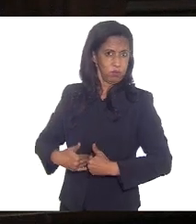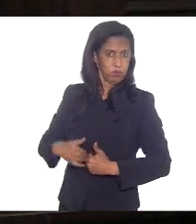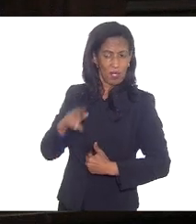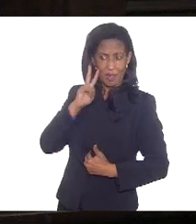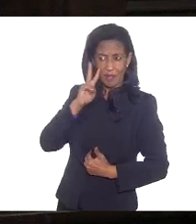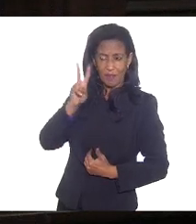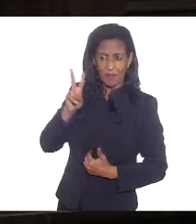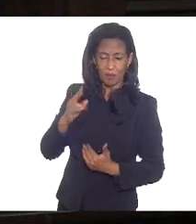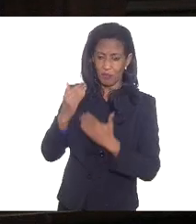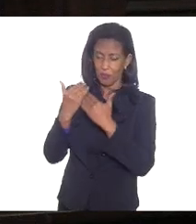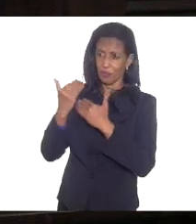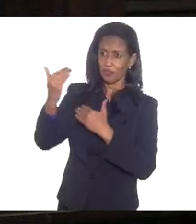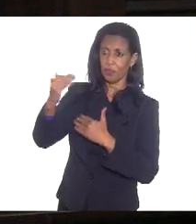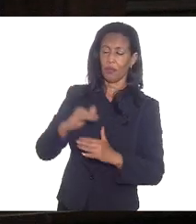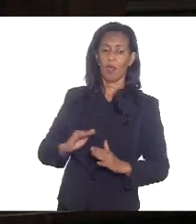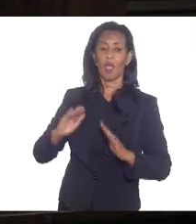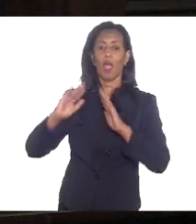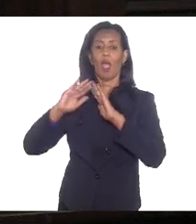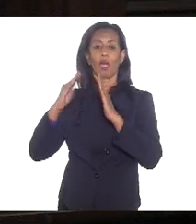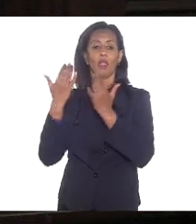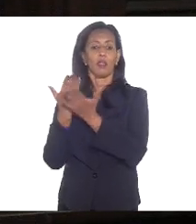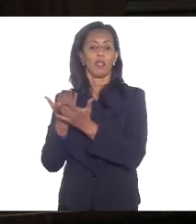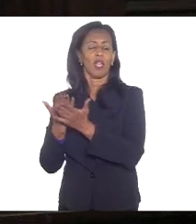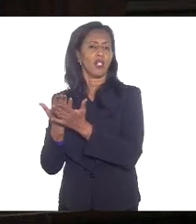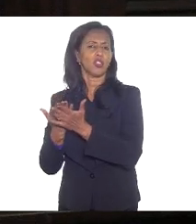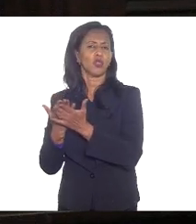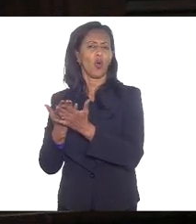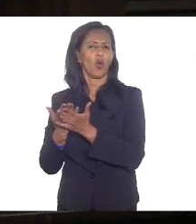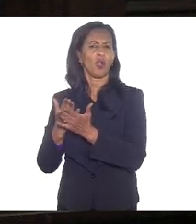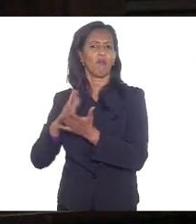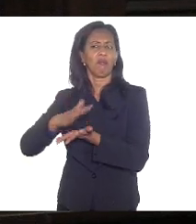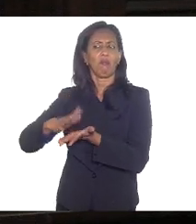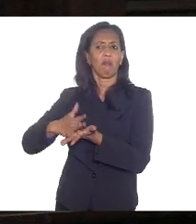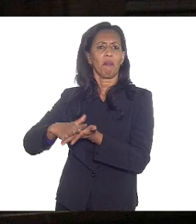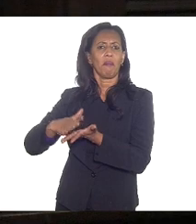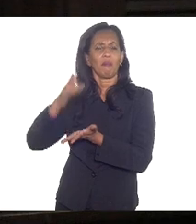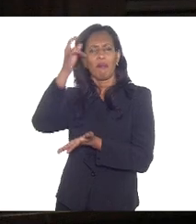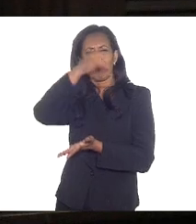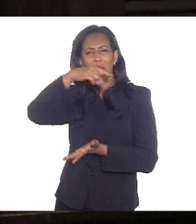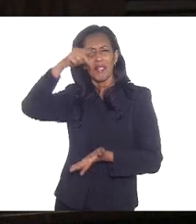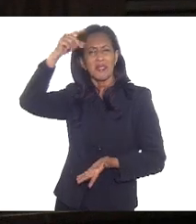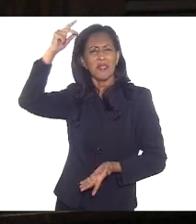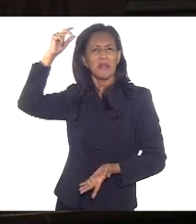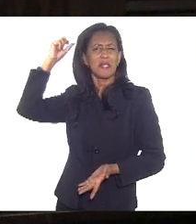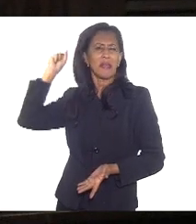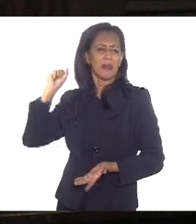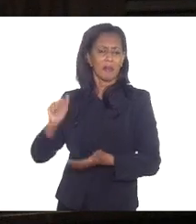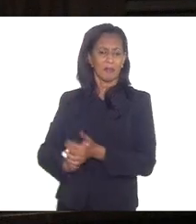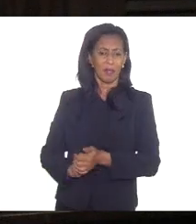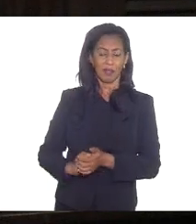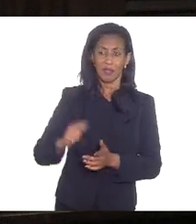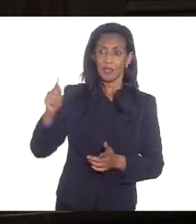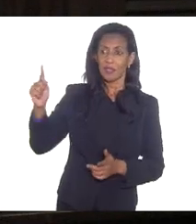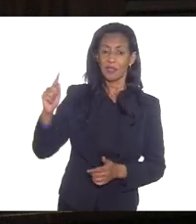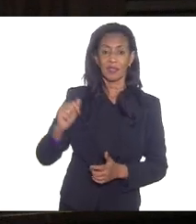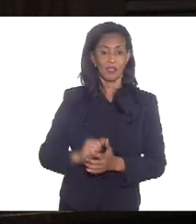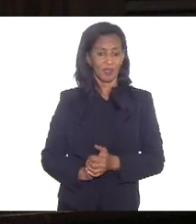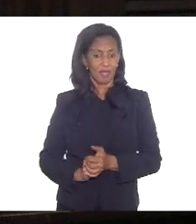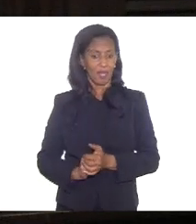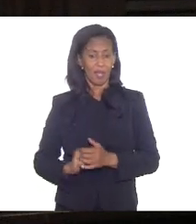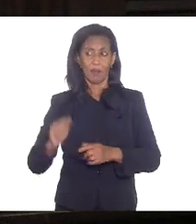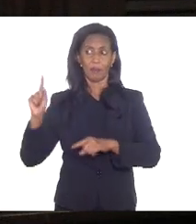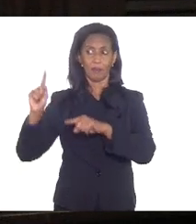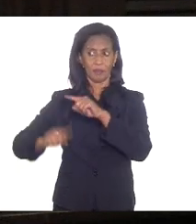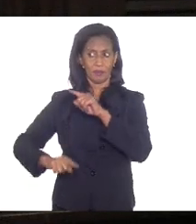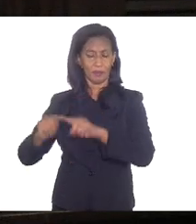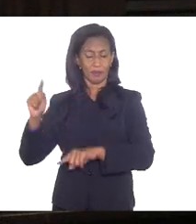frente, André, à escola de samba mais antiga do Rio de Janeiro, a vizinha Faladeira. Está lá um equipamento cultural importante.